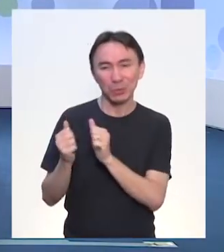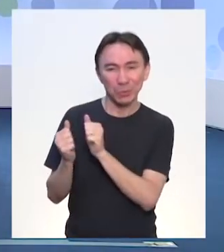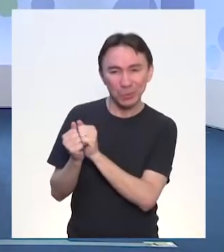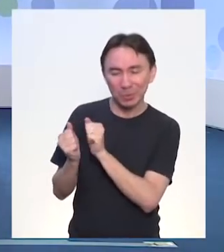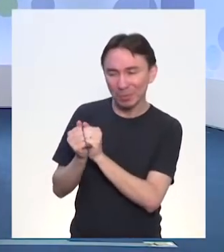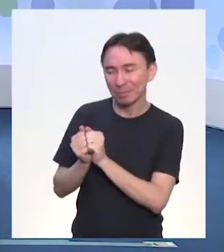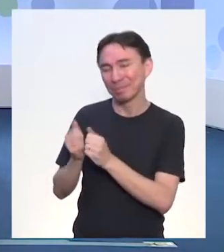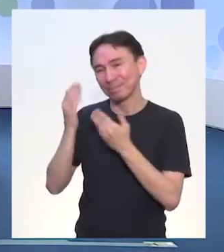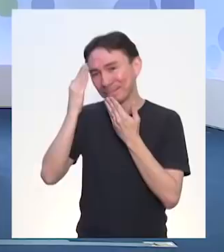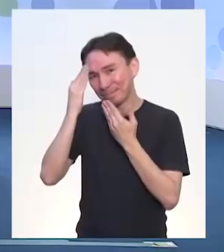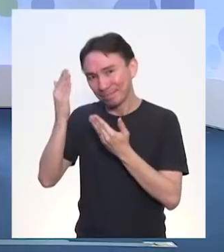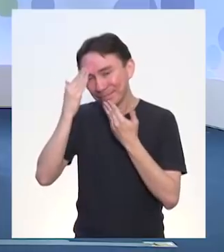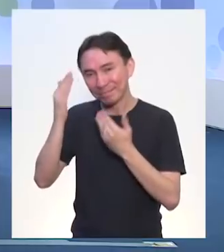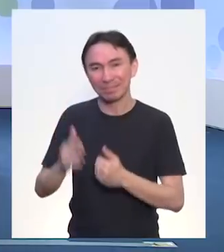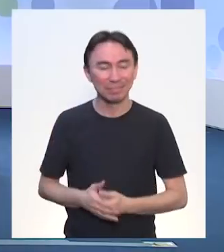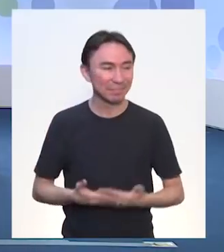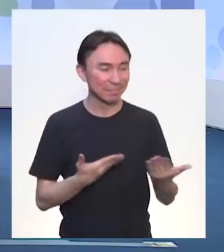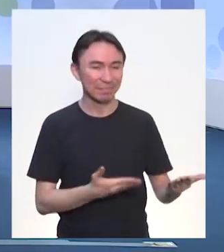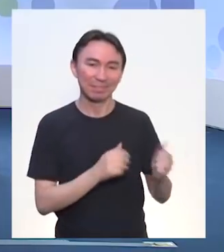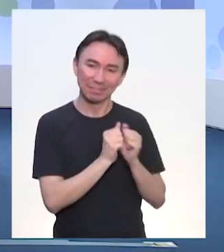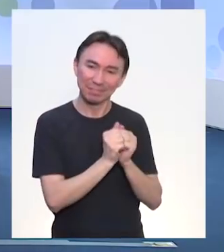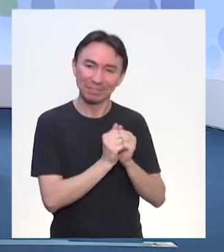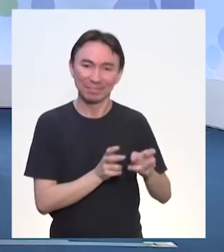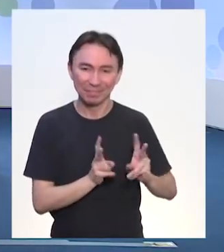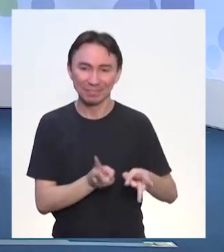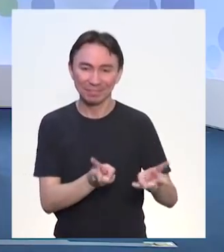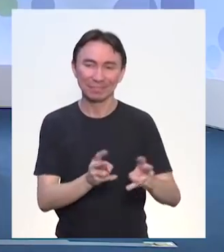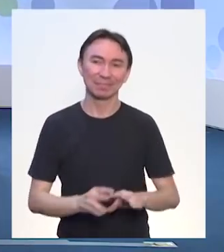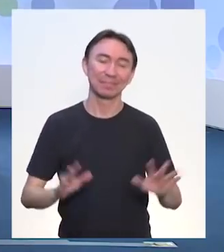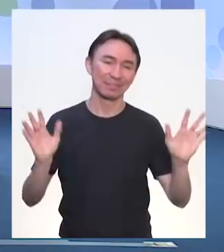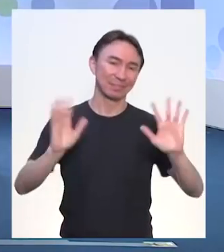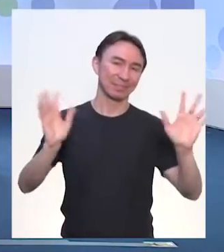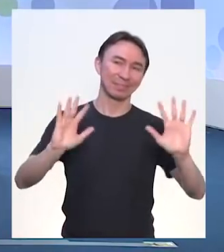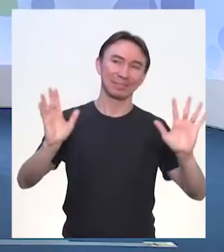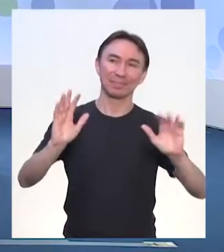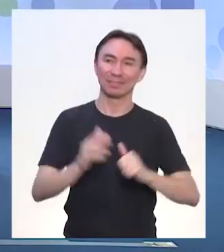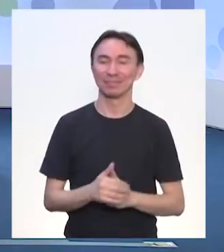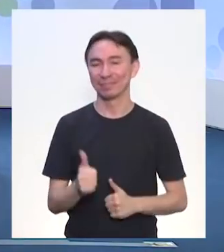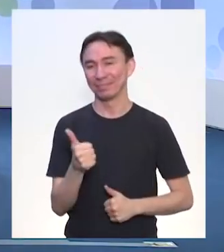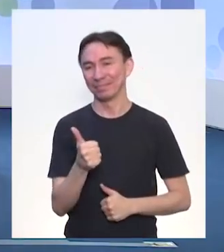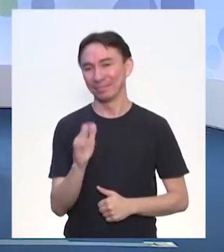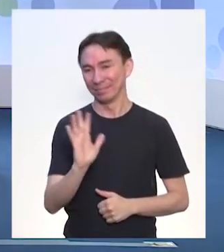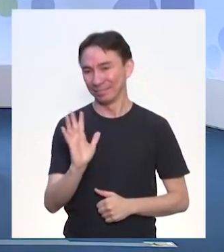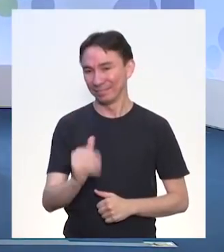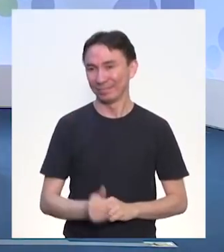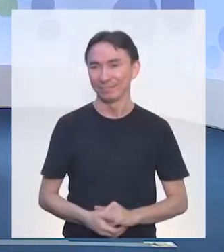participação. Sempre juntos. É isso aí, gente. Bacio per tutti, tchau.